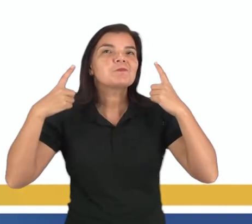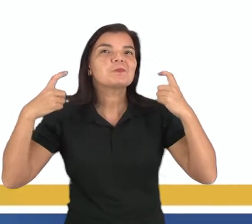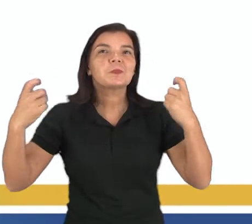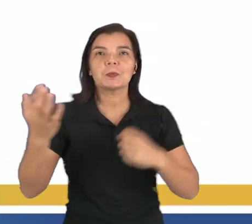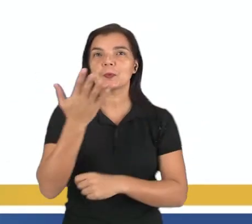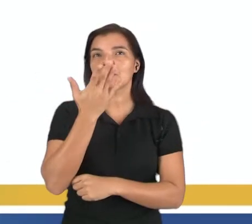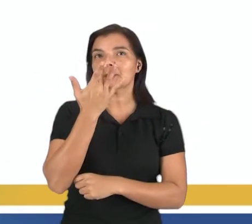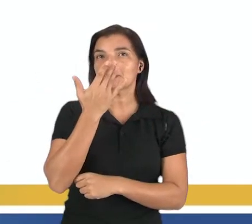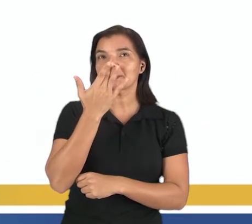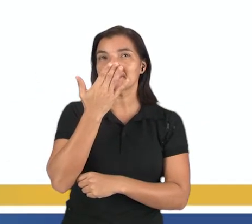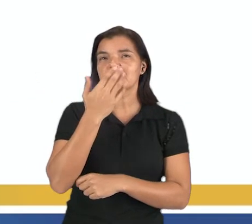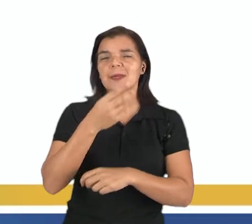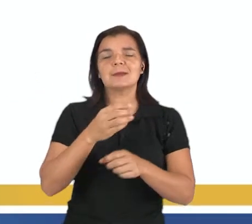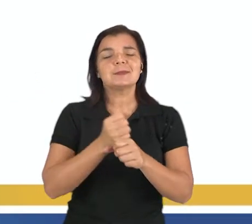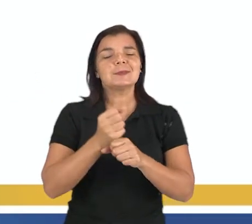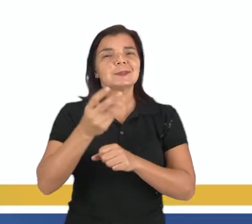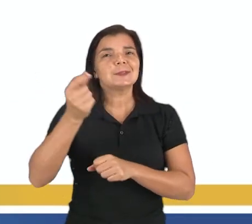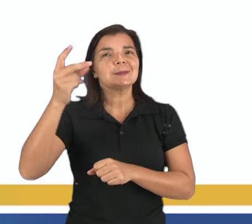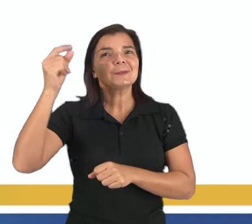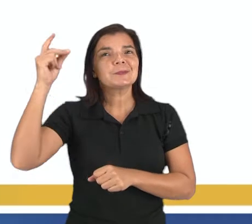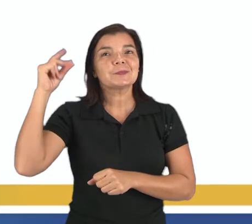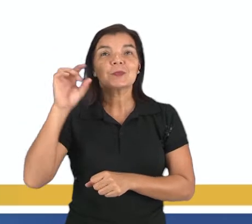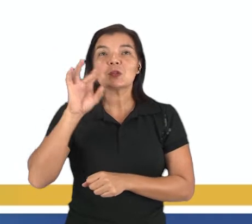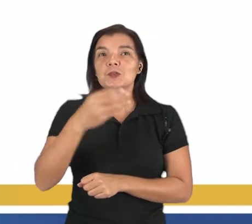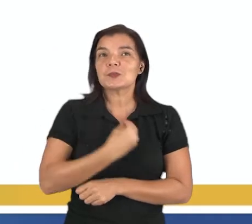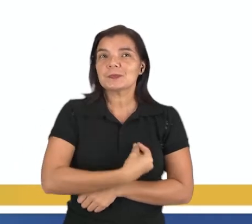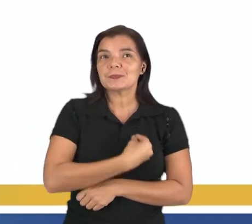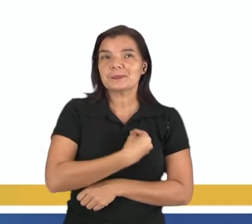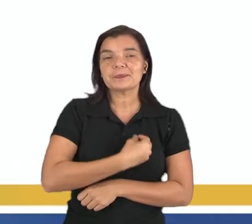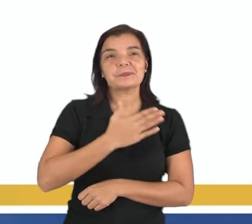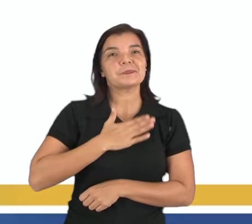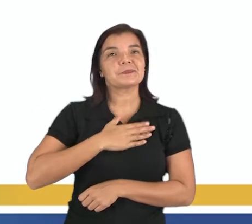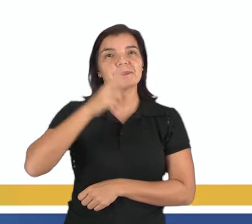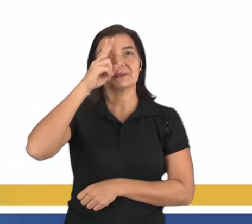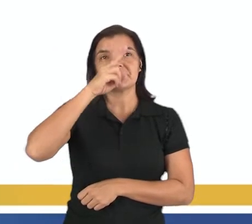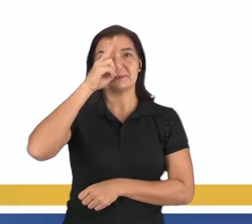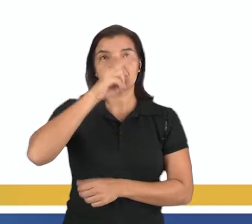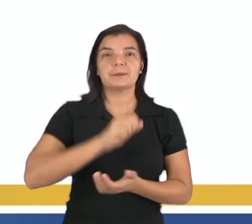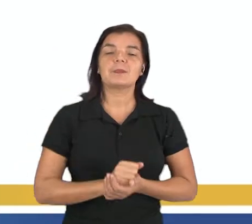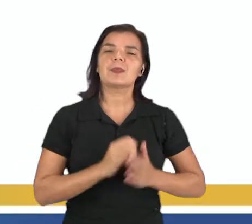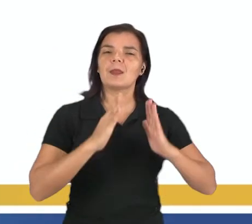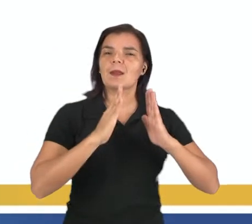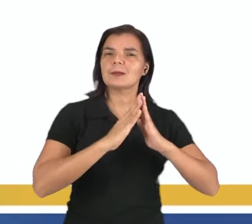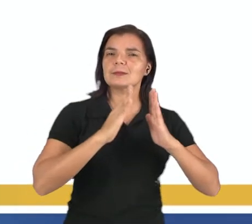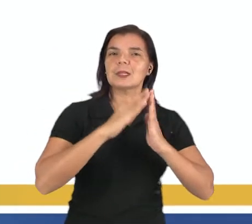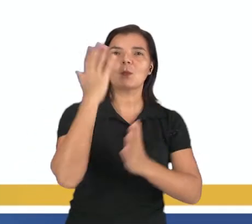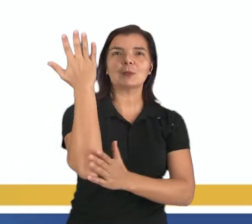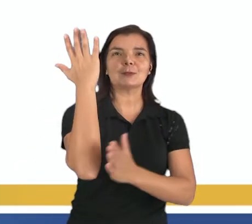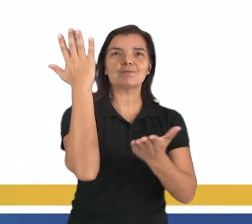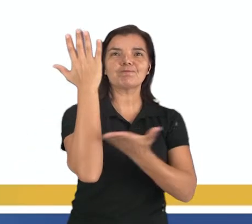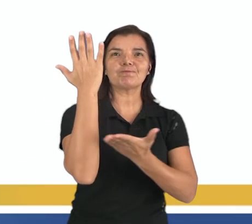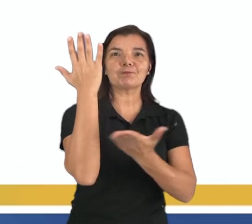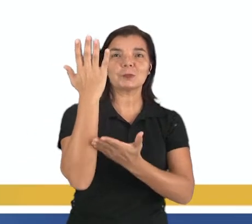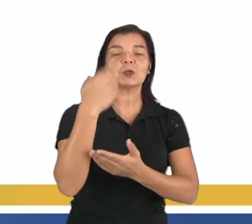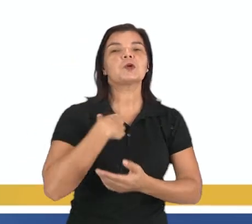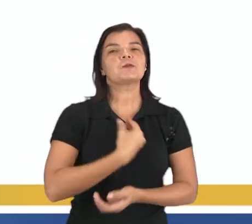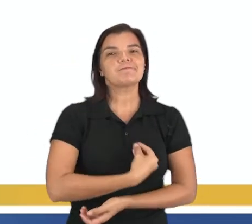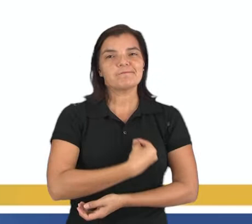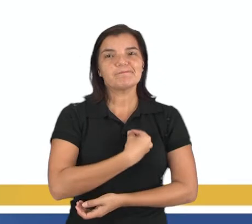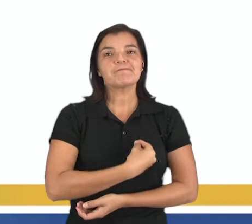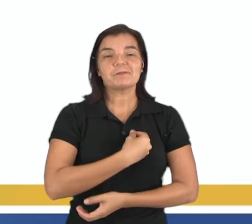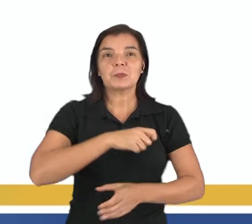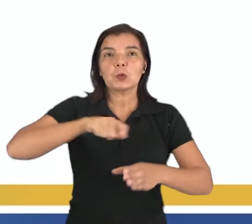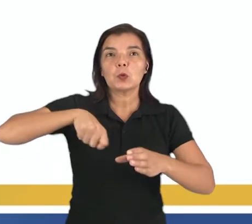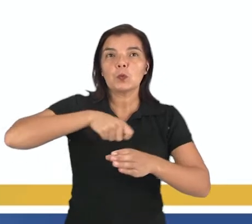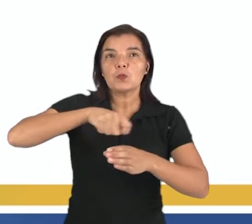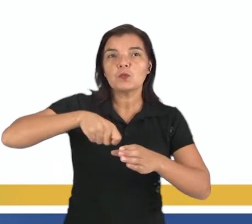sons e de cores que há muito tempo só existe em minha memória. A casinha de tábua onde morávamos,